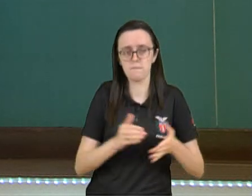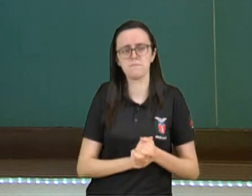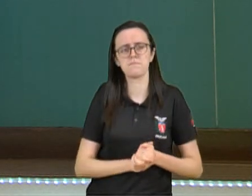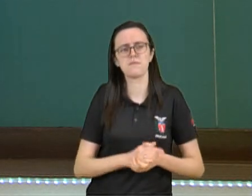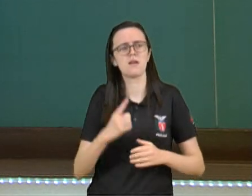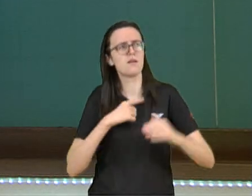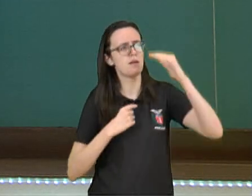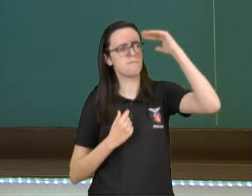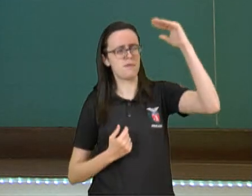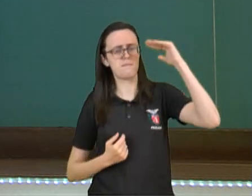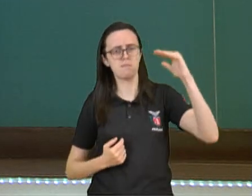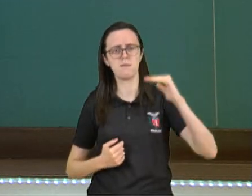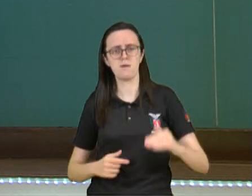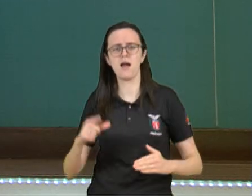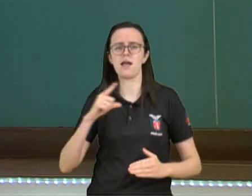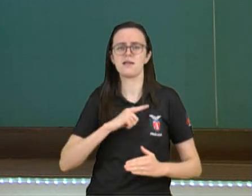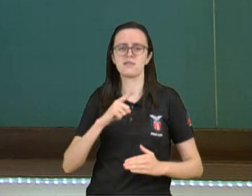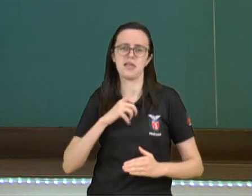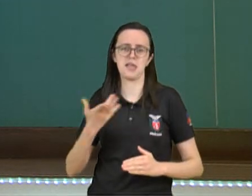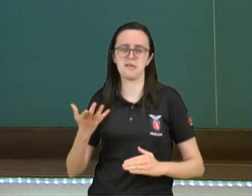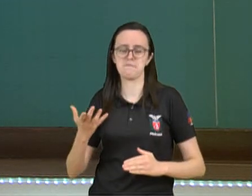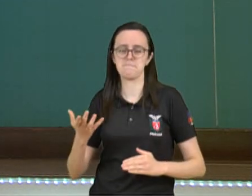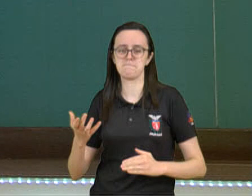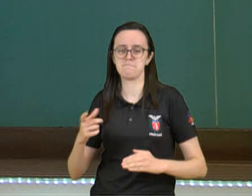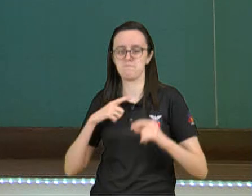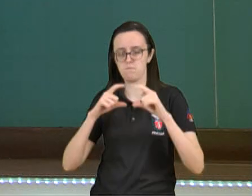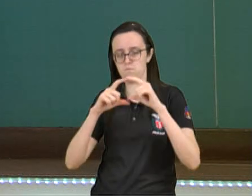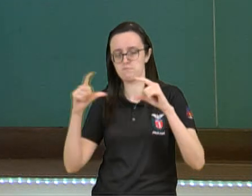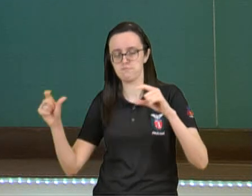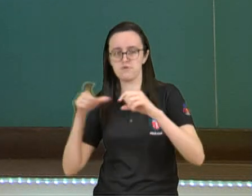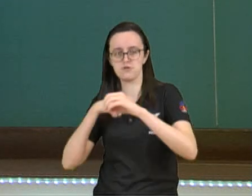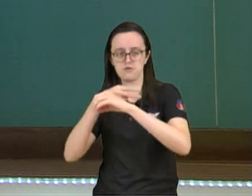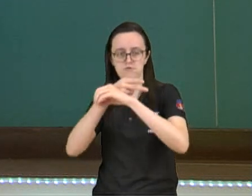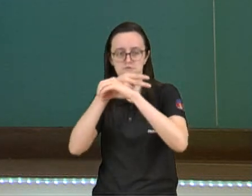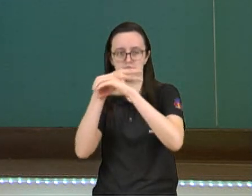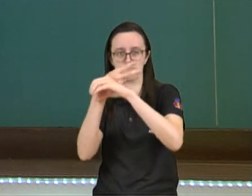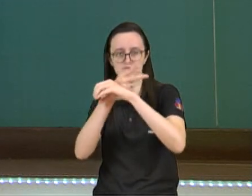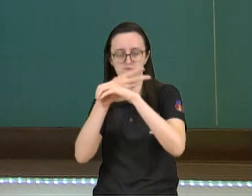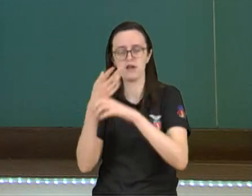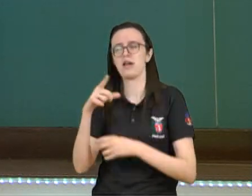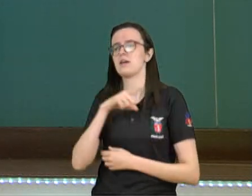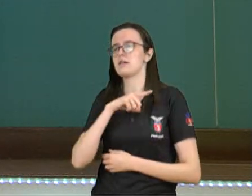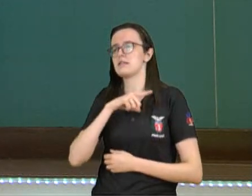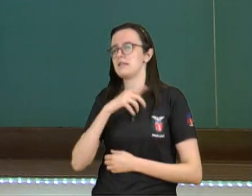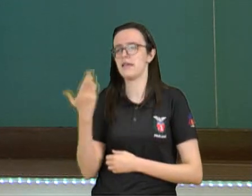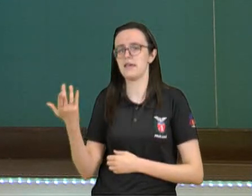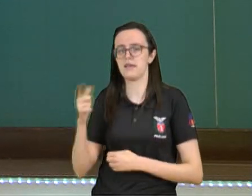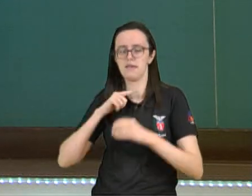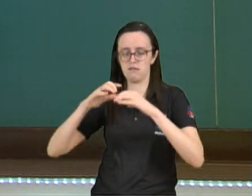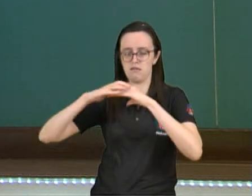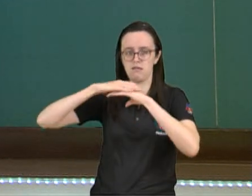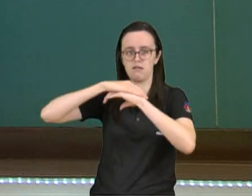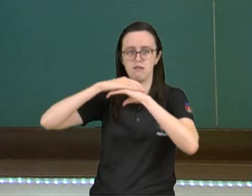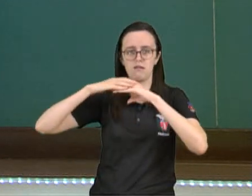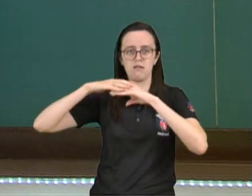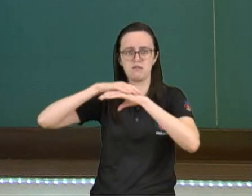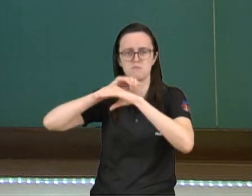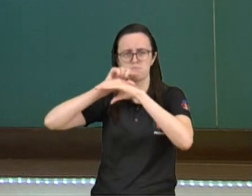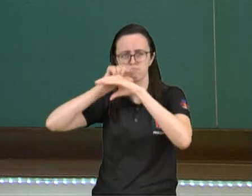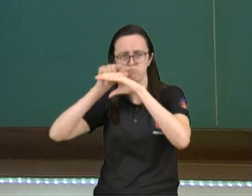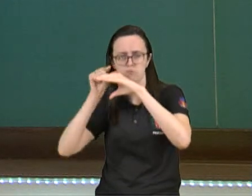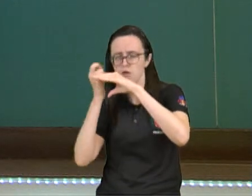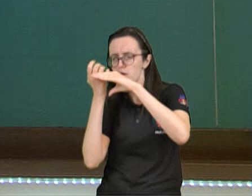que tem algumas algas com flagelos, um curto e outro longo, que são portadoras de uma carapaça e